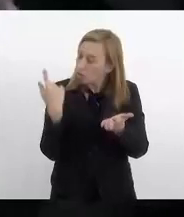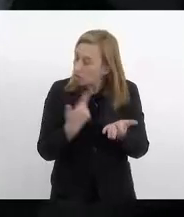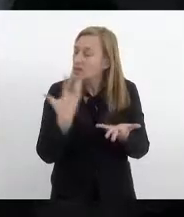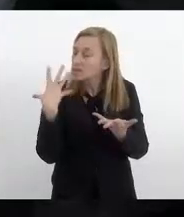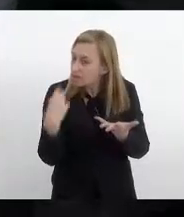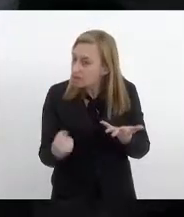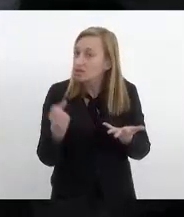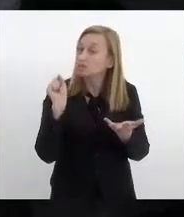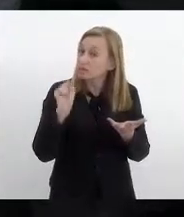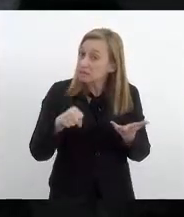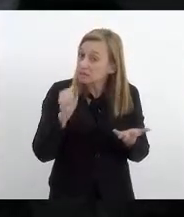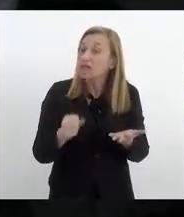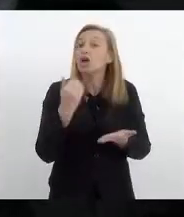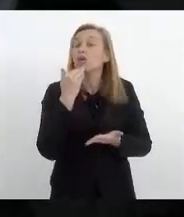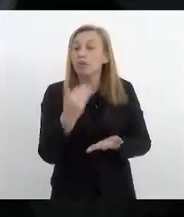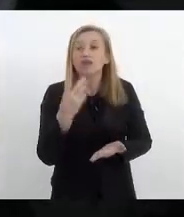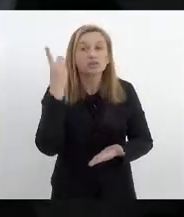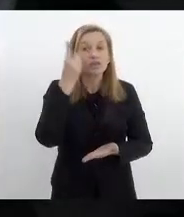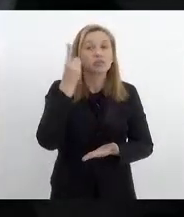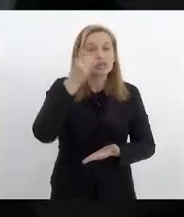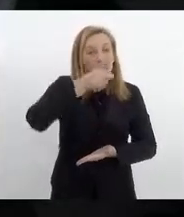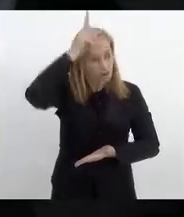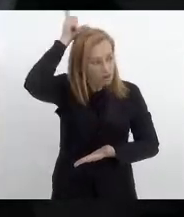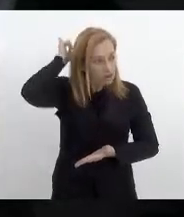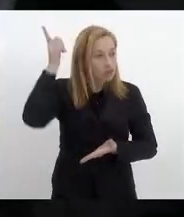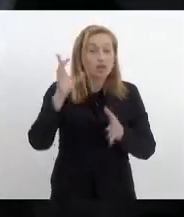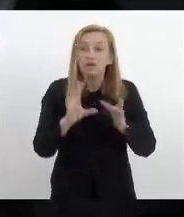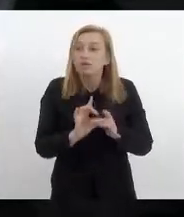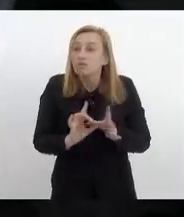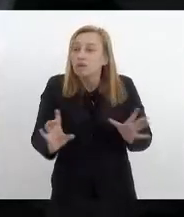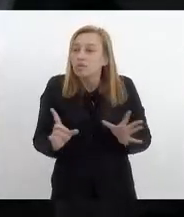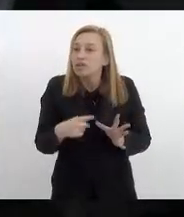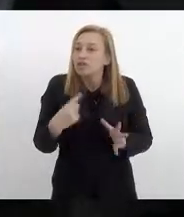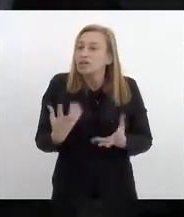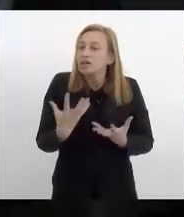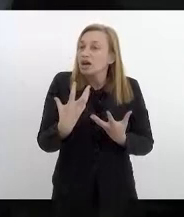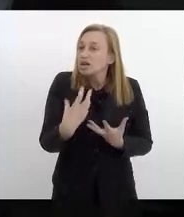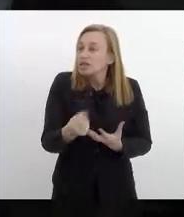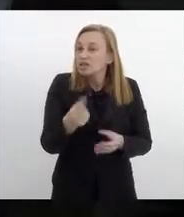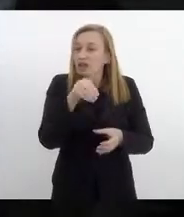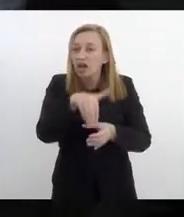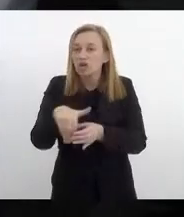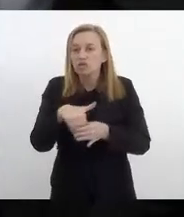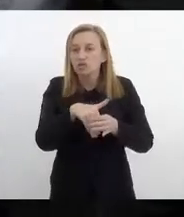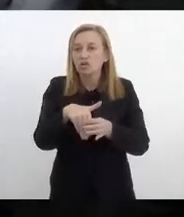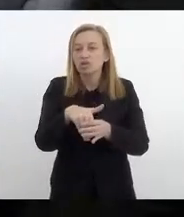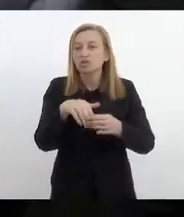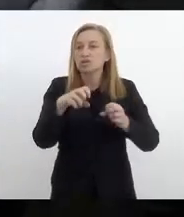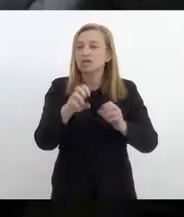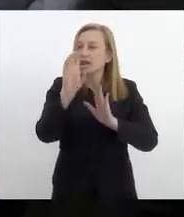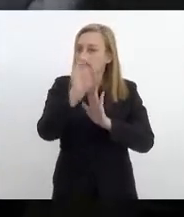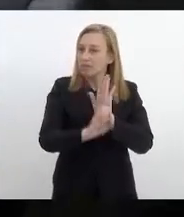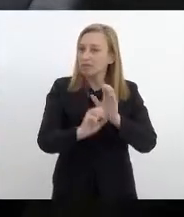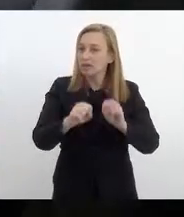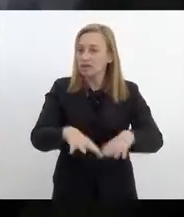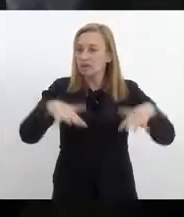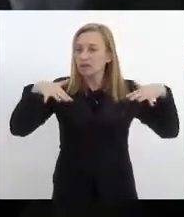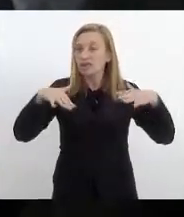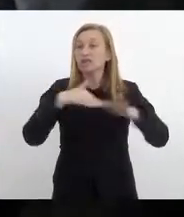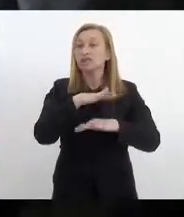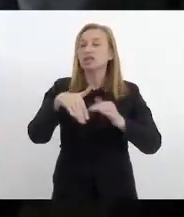favor. Tranquilo, eu nós. Peço ao deputado Luiz Paulo que nos permita colher o voto das emendas de plenário, dando a